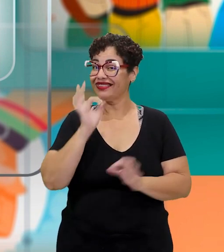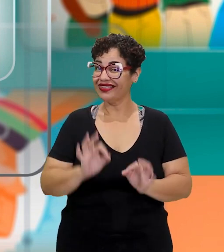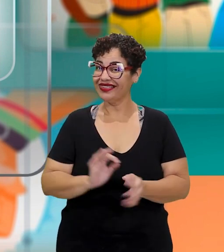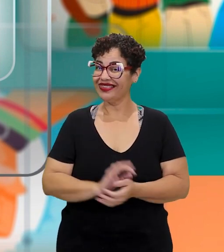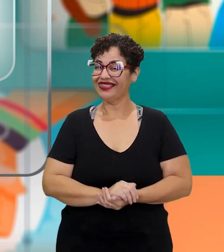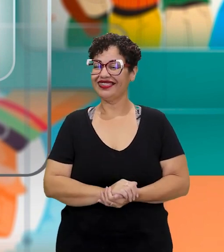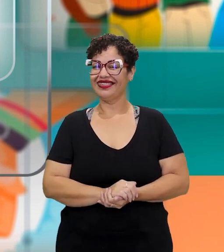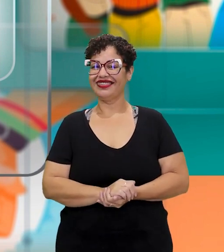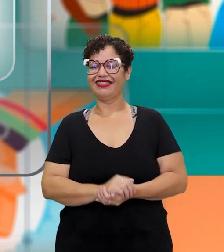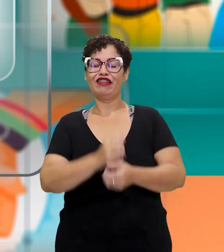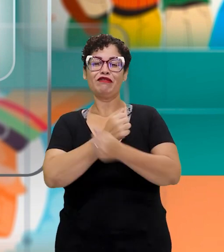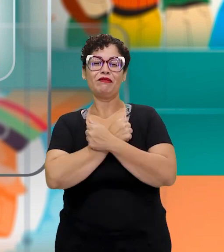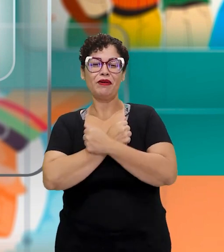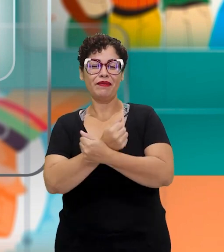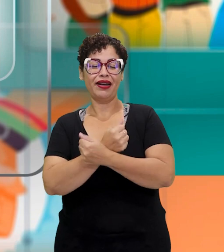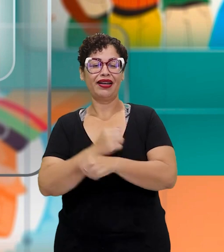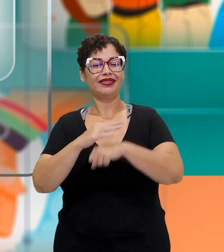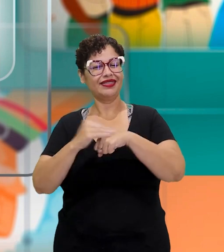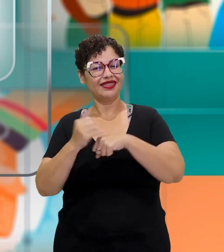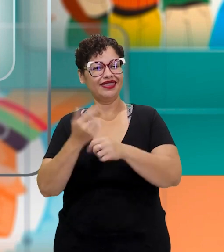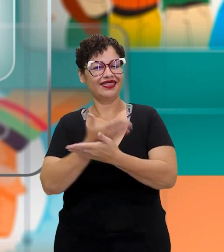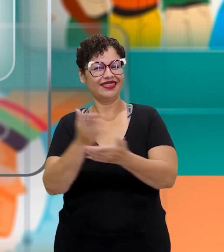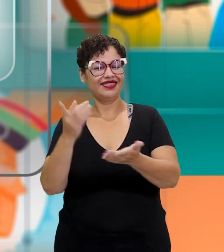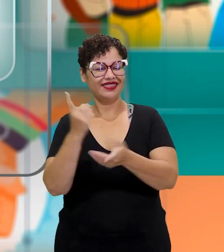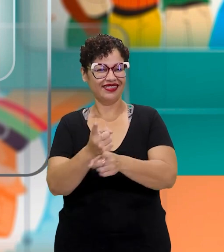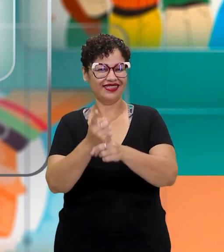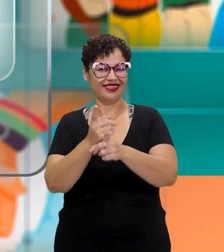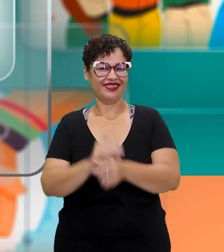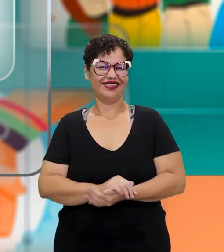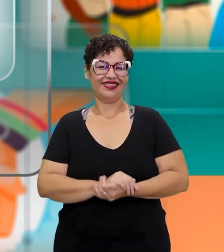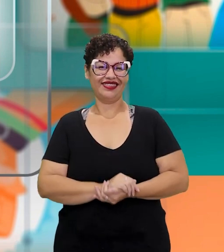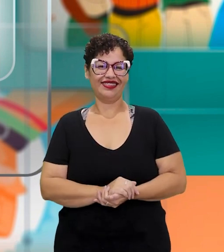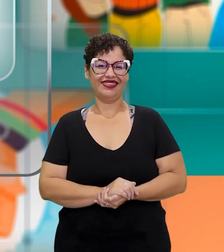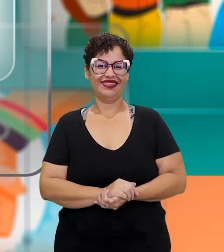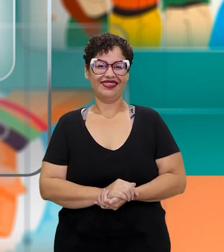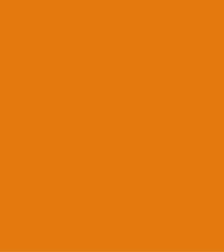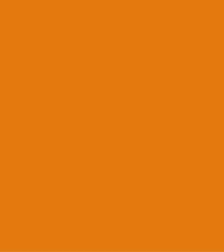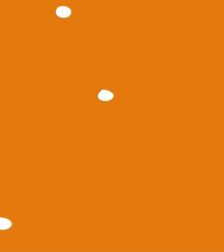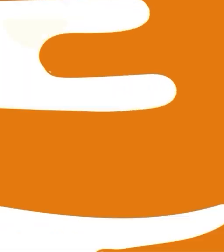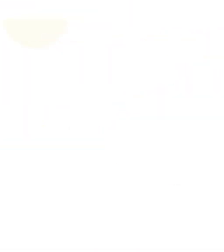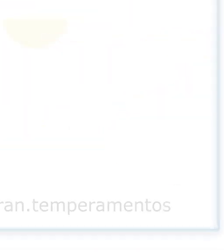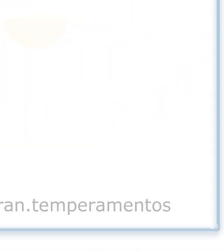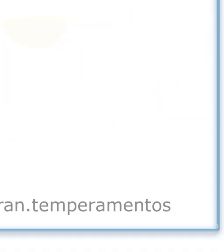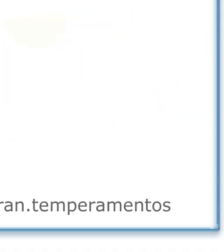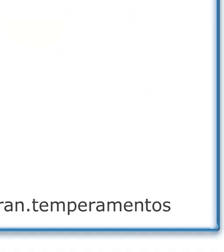Hein, Fran, será que é? Um abraço carinhoso e até mais!